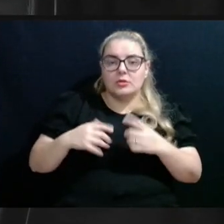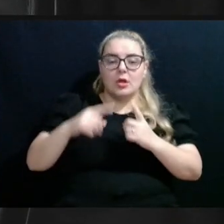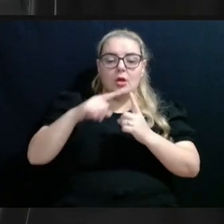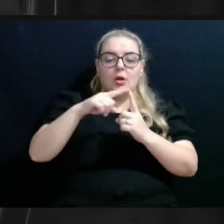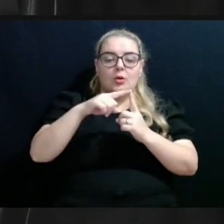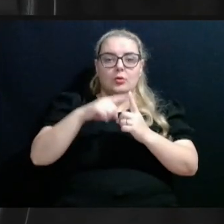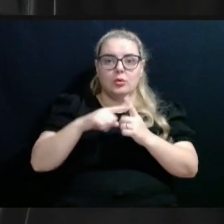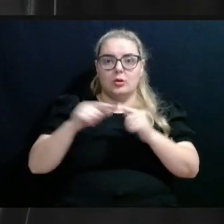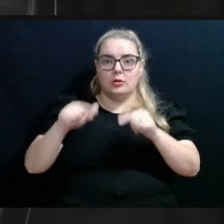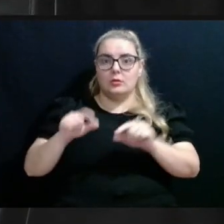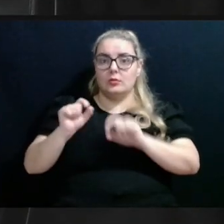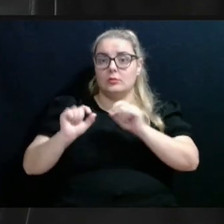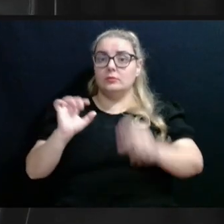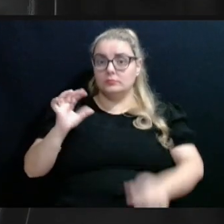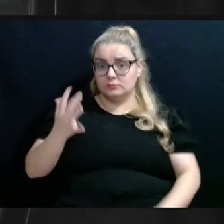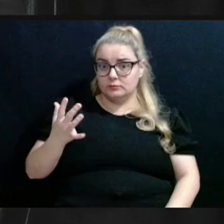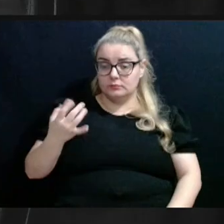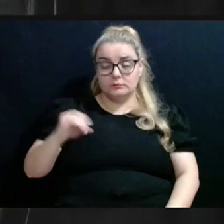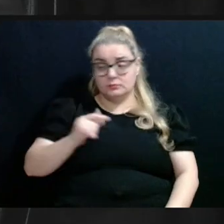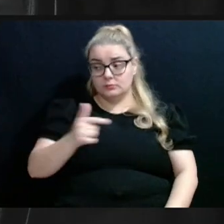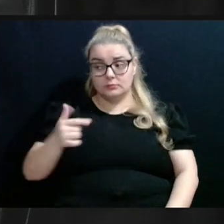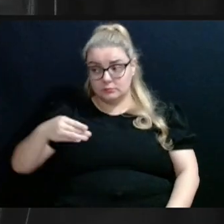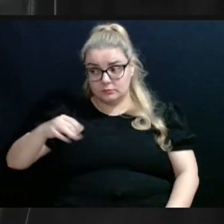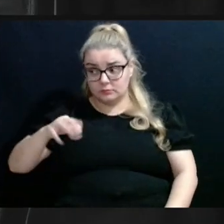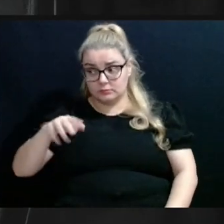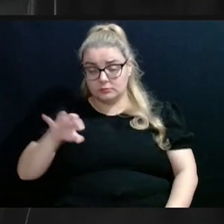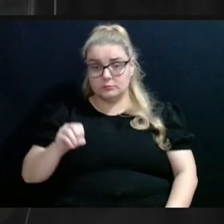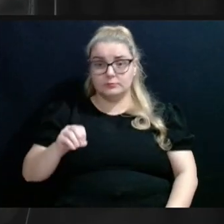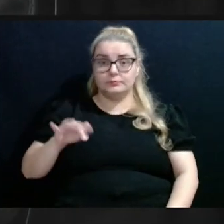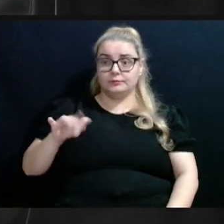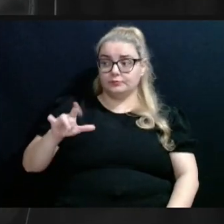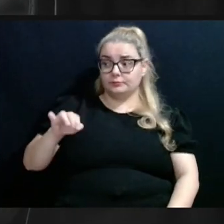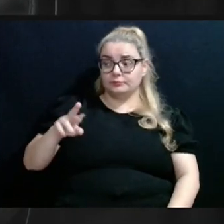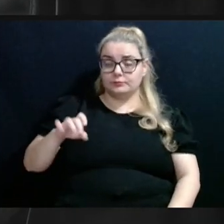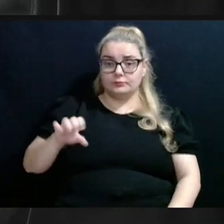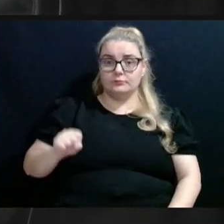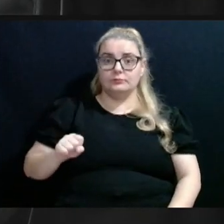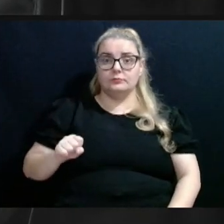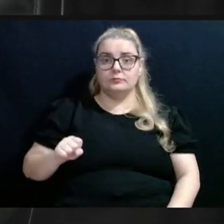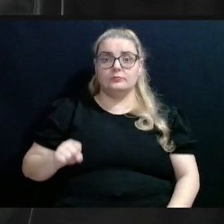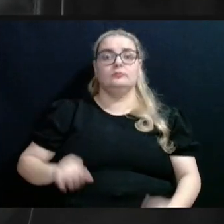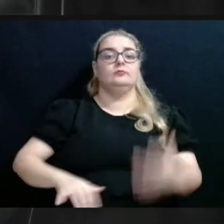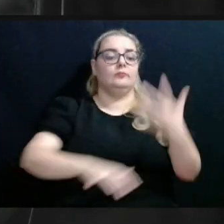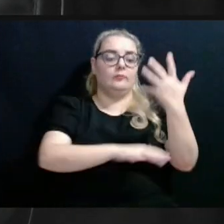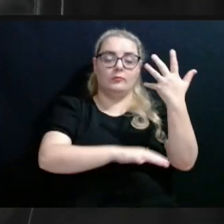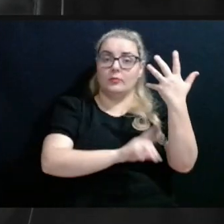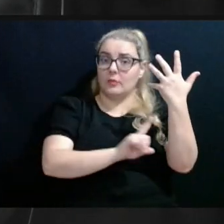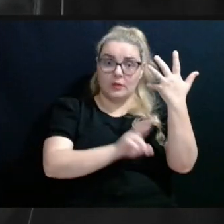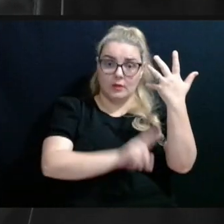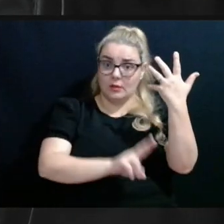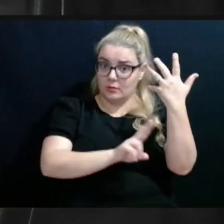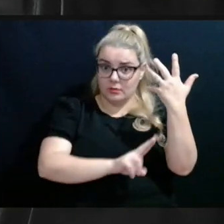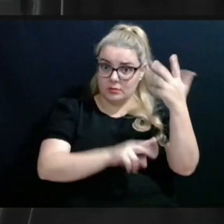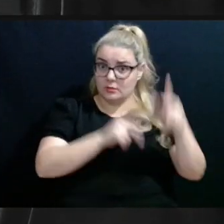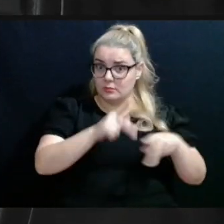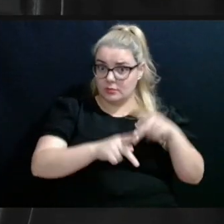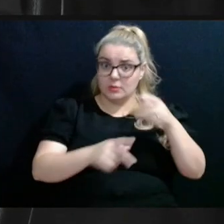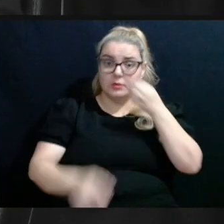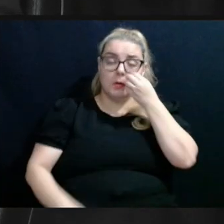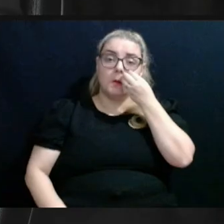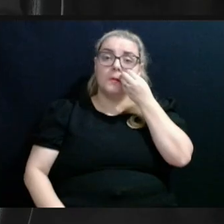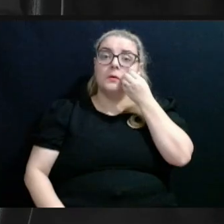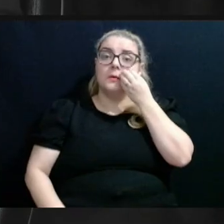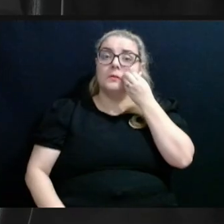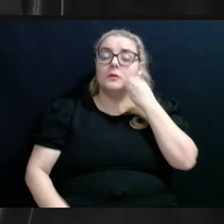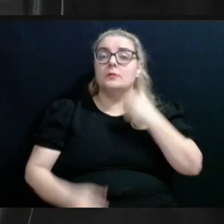que acontece hoje sem essas microflorestas que estão sendo implantadas em praças que não são utilizadas pela população, são praças